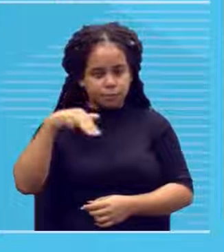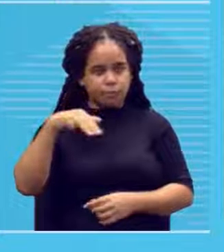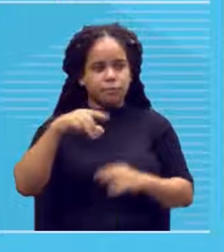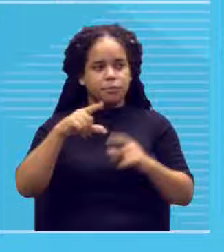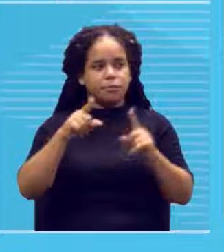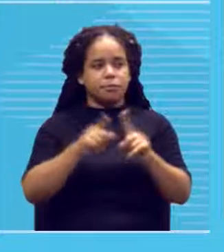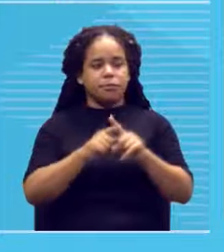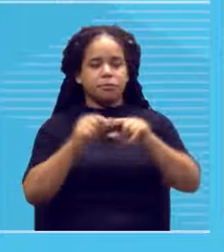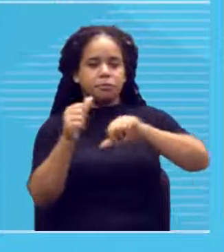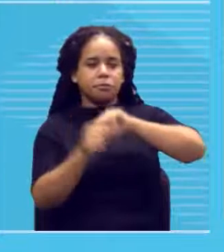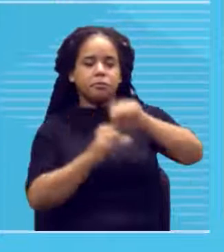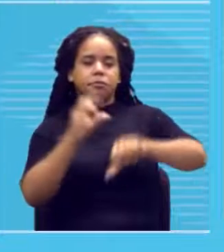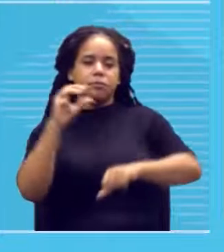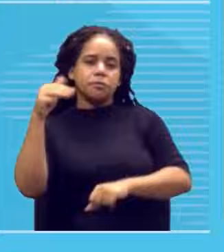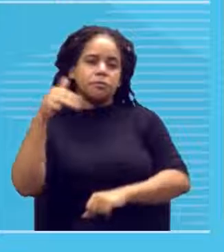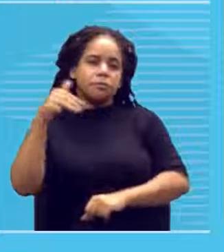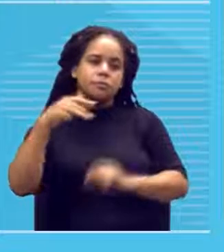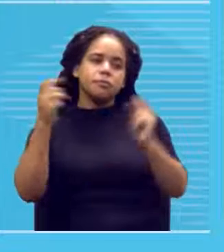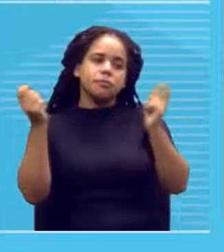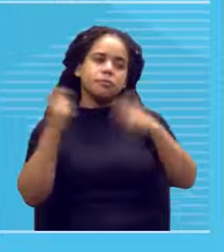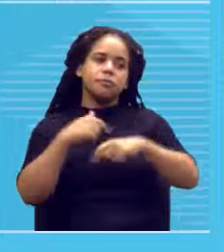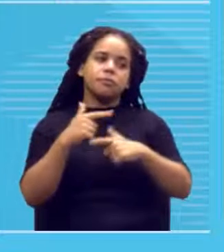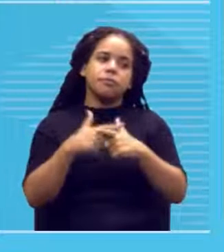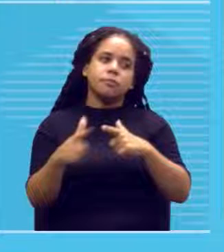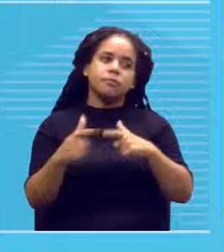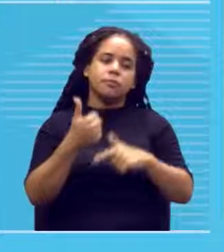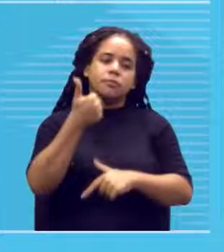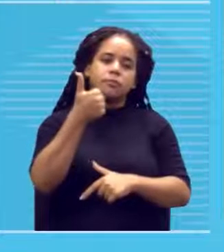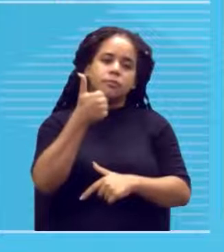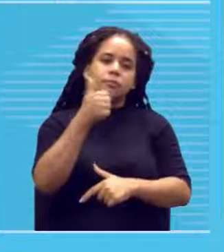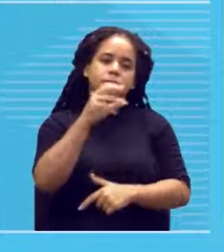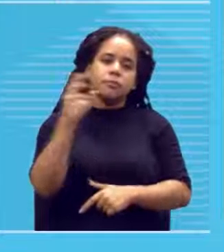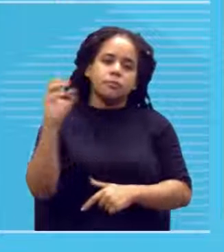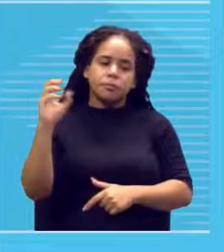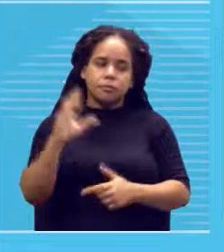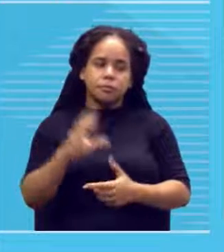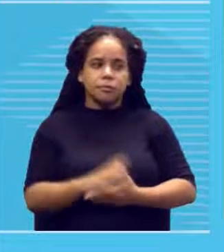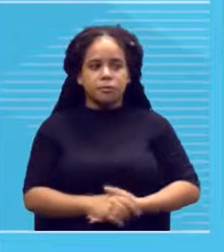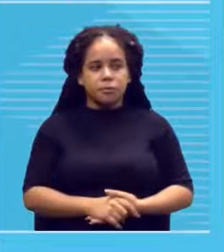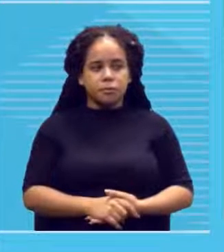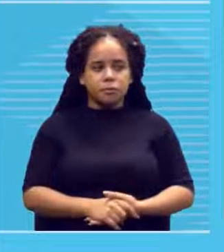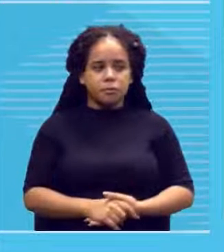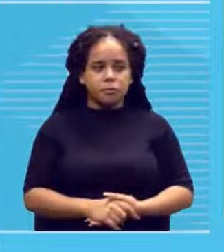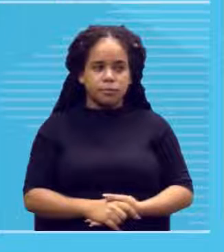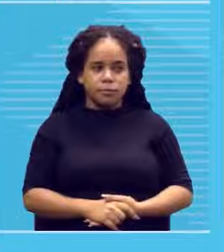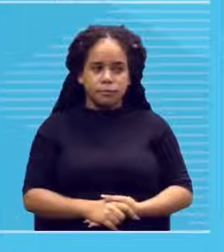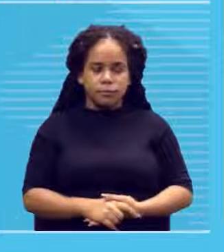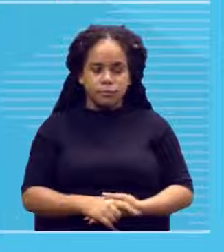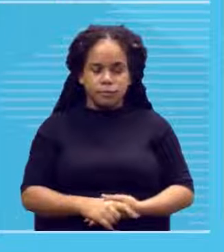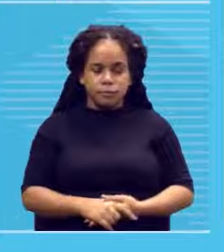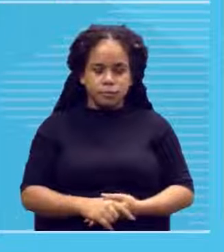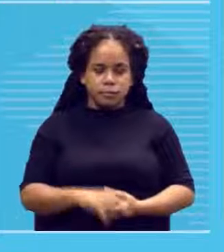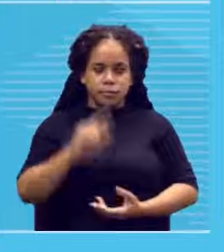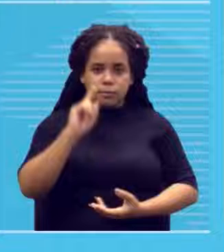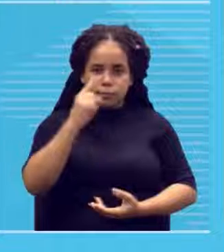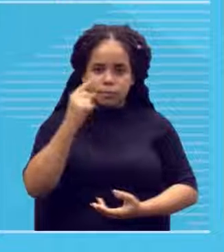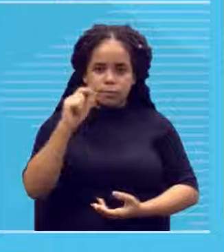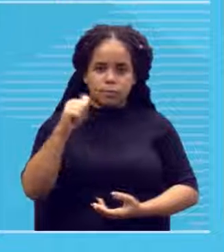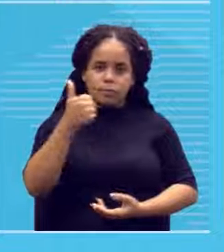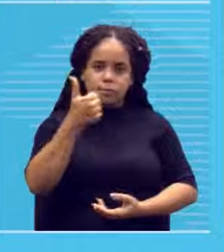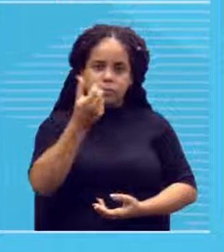centímetros para metros a gente divide por 100 não é isso né 160 dividido por 100 dá